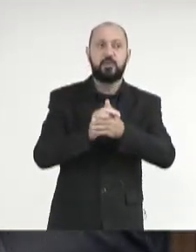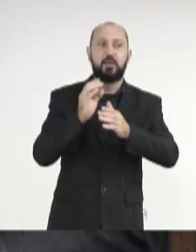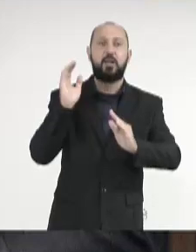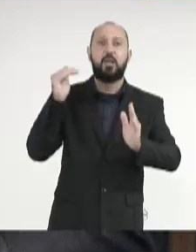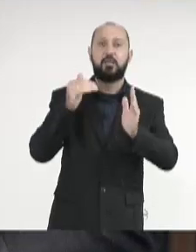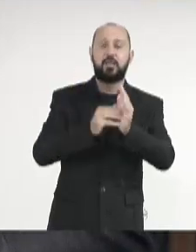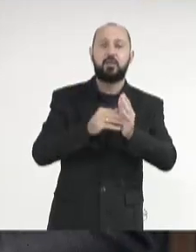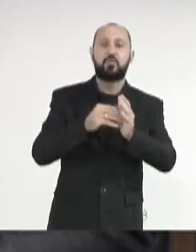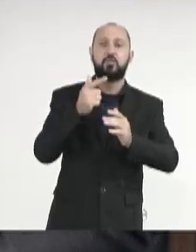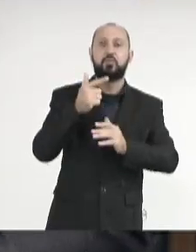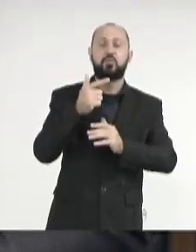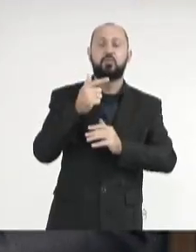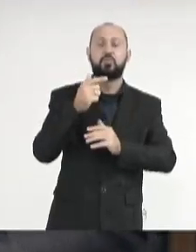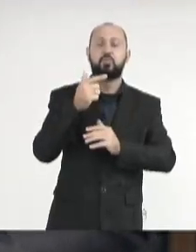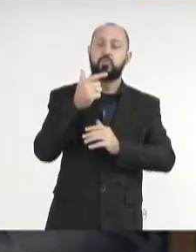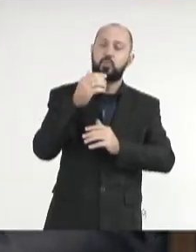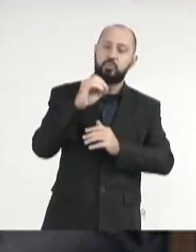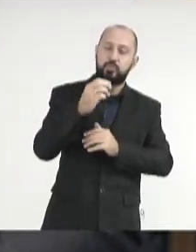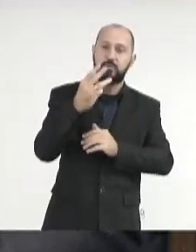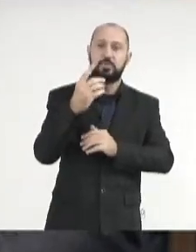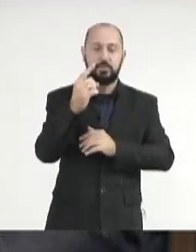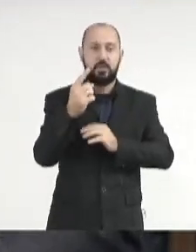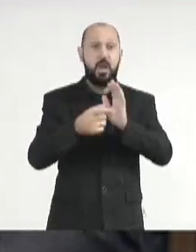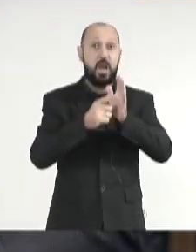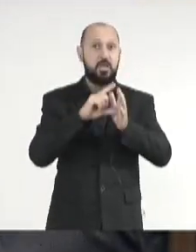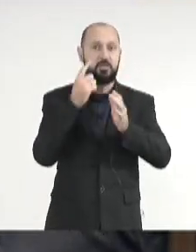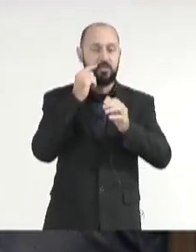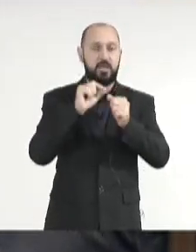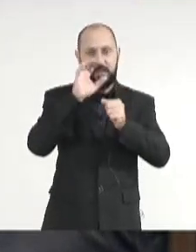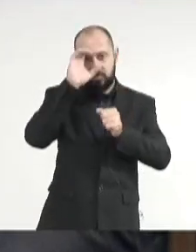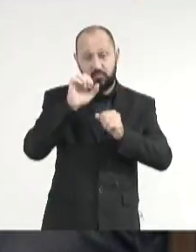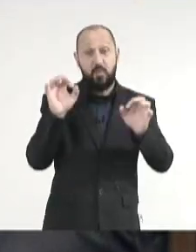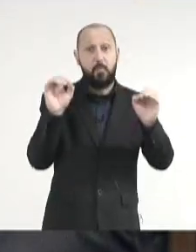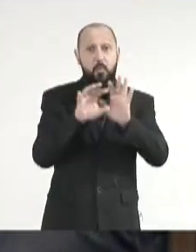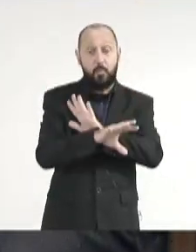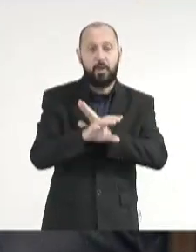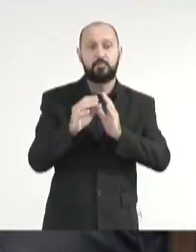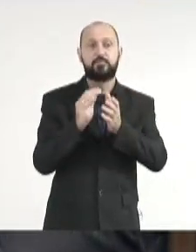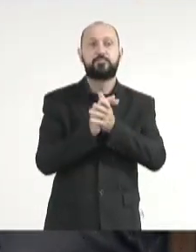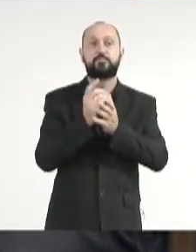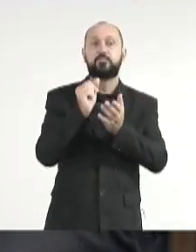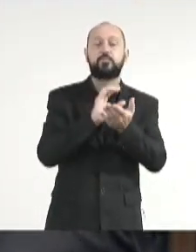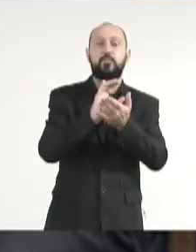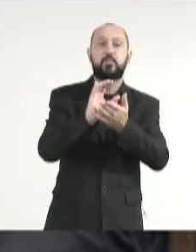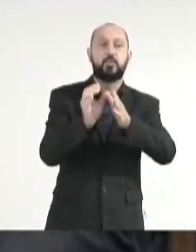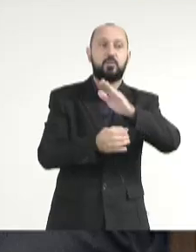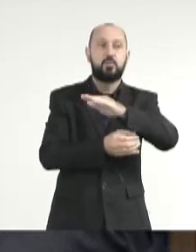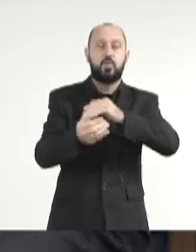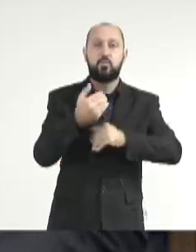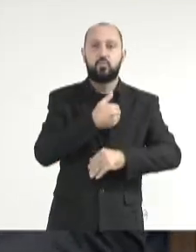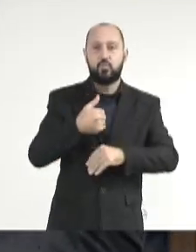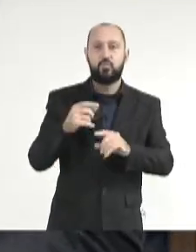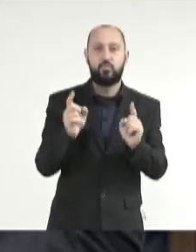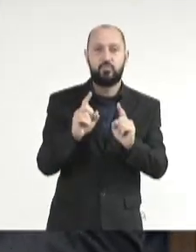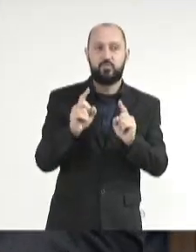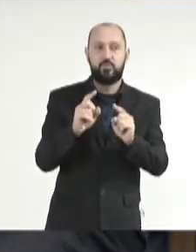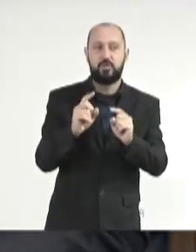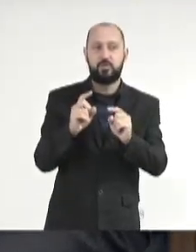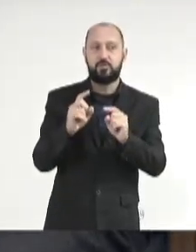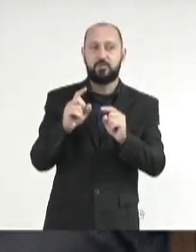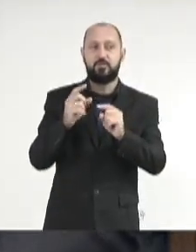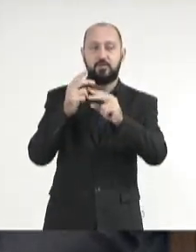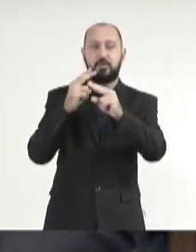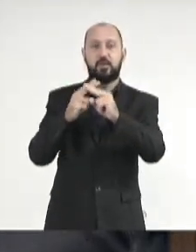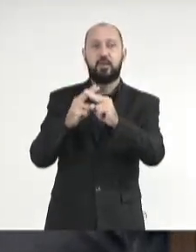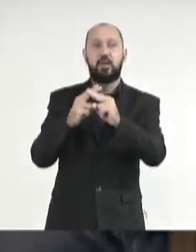até 2031, ou seja, antes do prazo dado pelo marco legal. E esse recurso, que não é um empréstimo do governo com a Caixa, como você